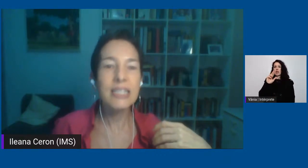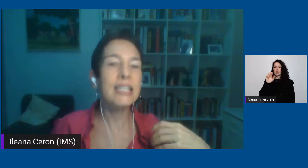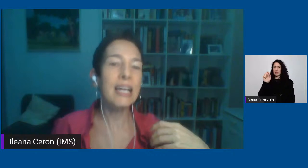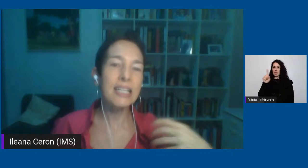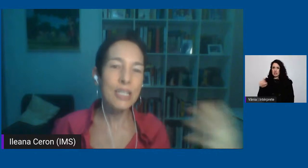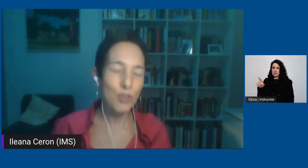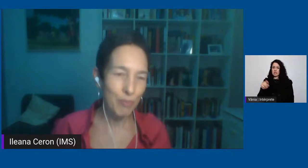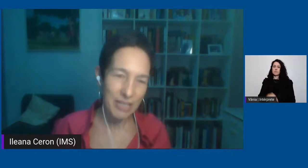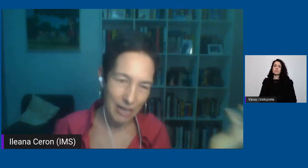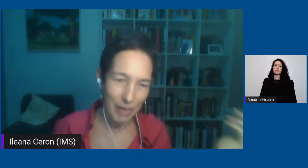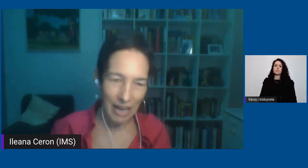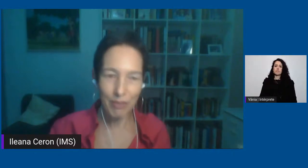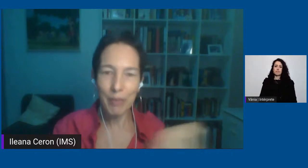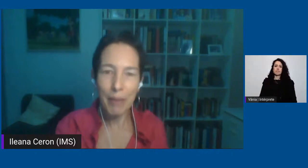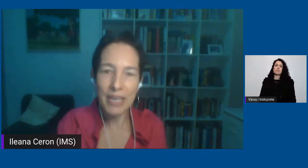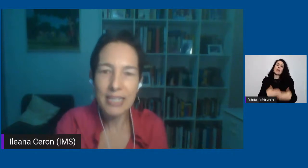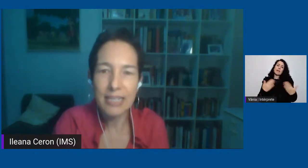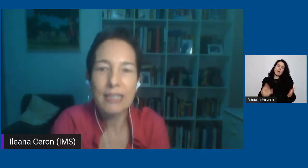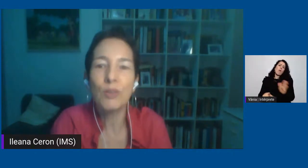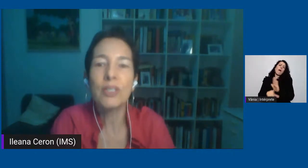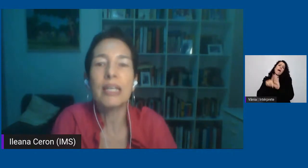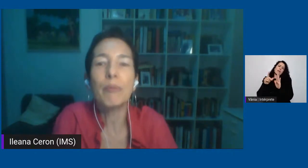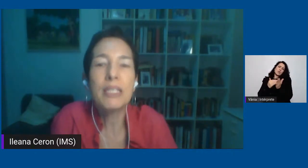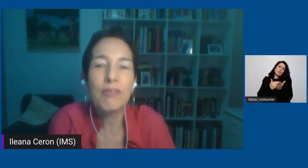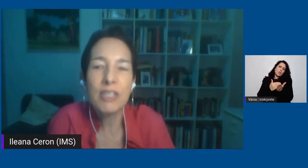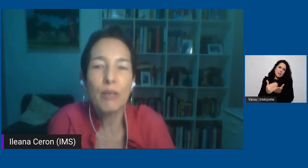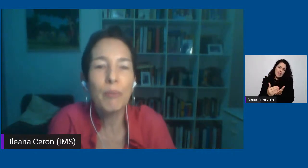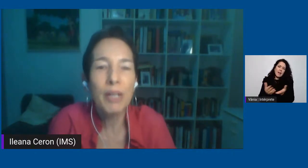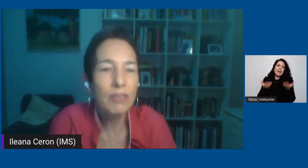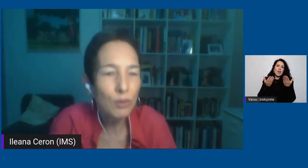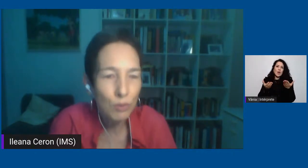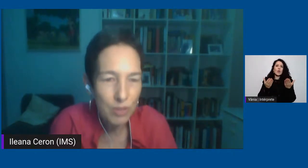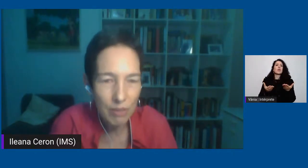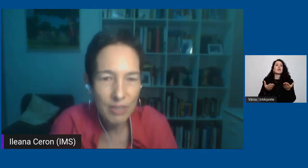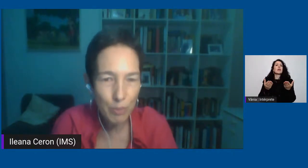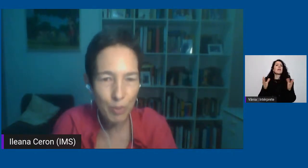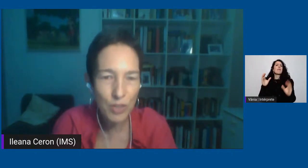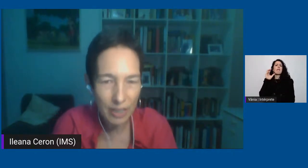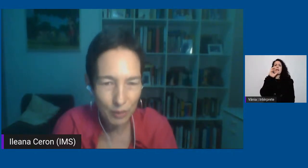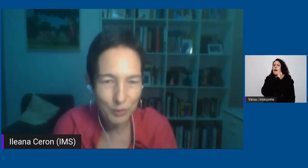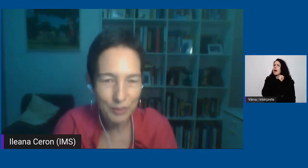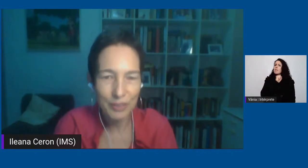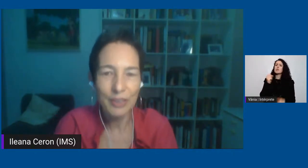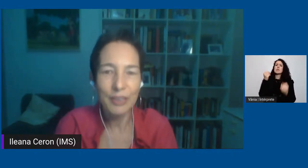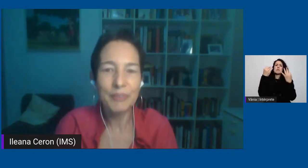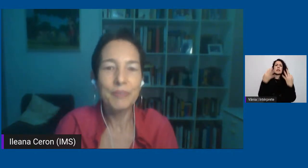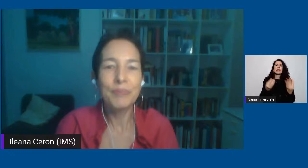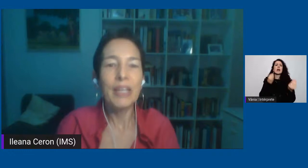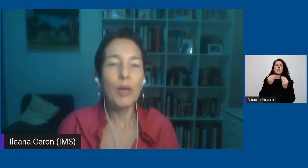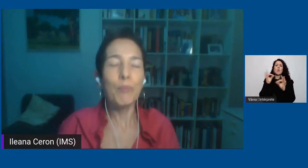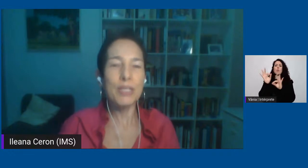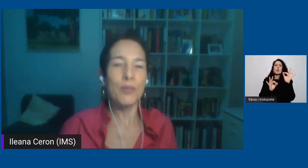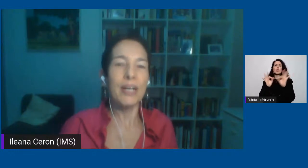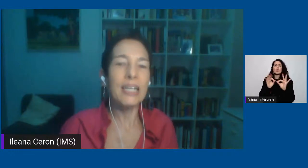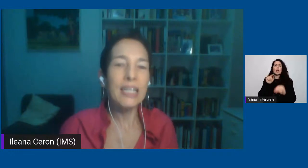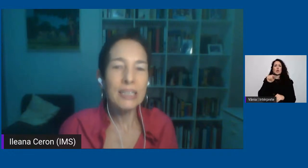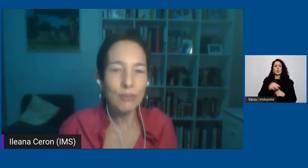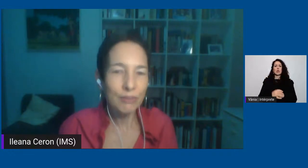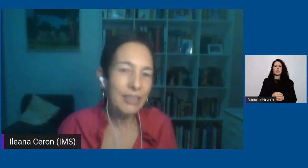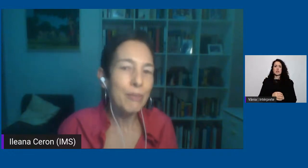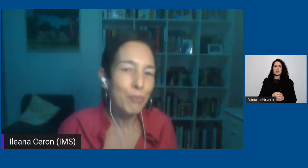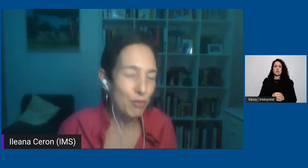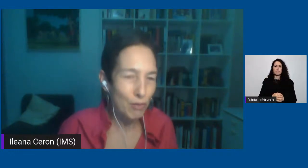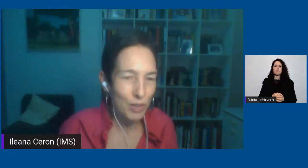Bom, antes de dar início e passar a palavra para a mesa, gostaria apenas de fazer uma breve introdução a esse projeto. Eu peço à